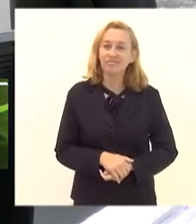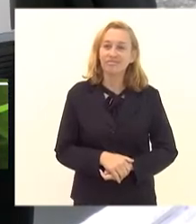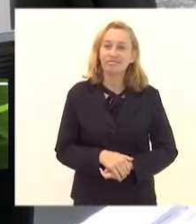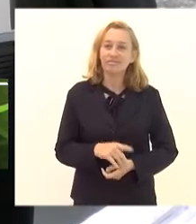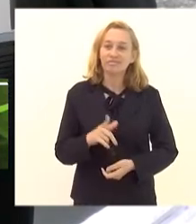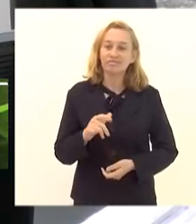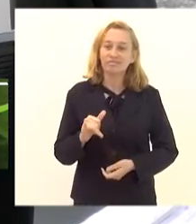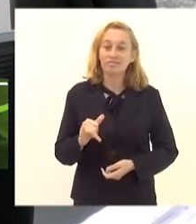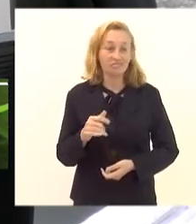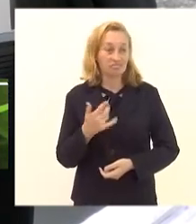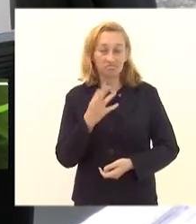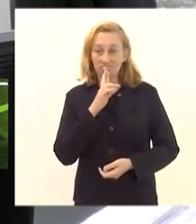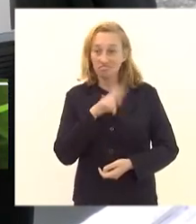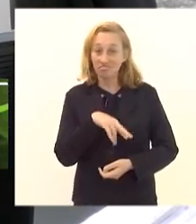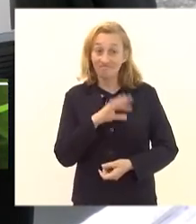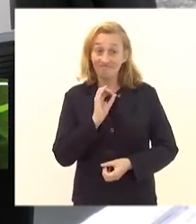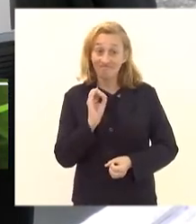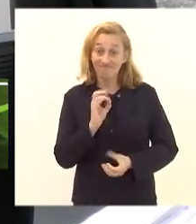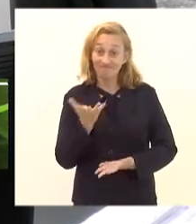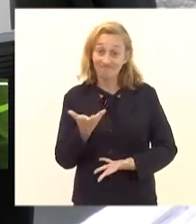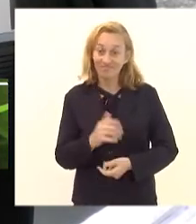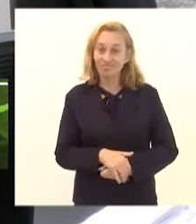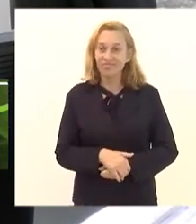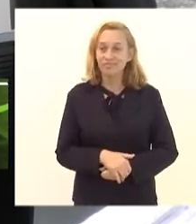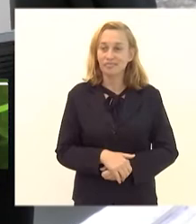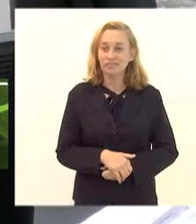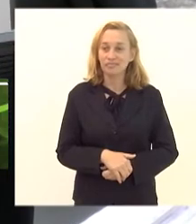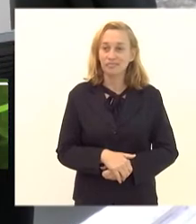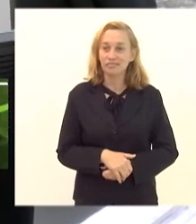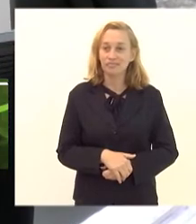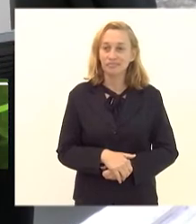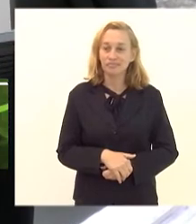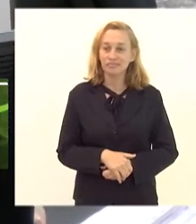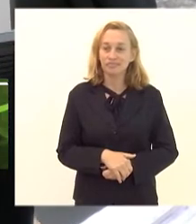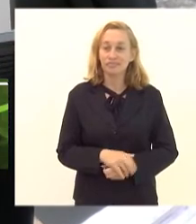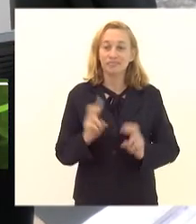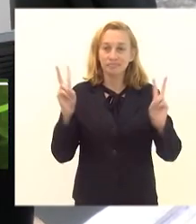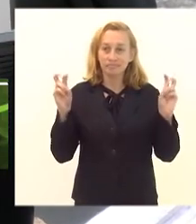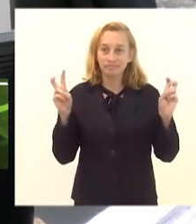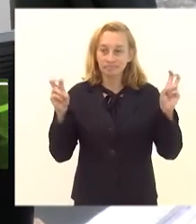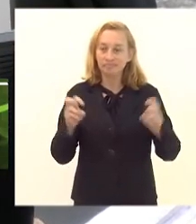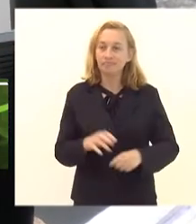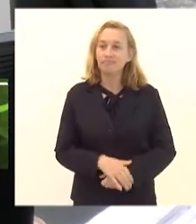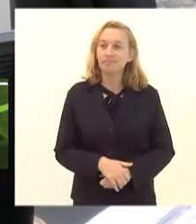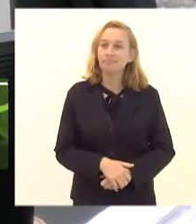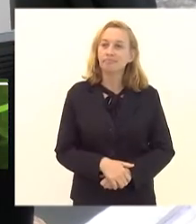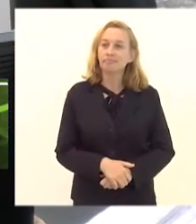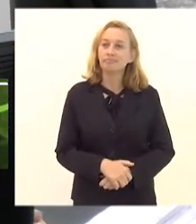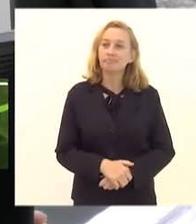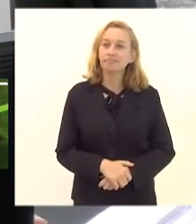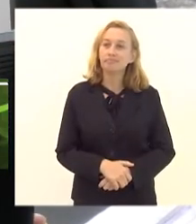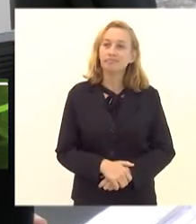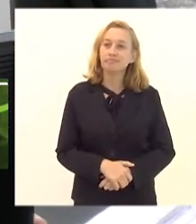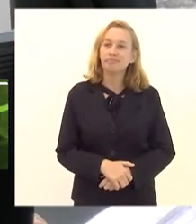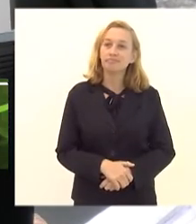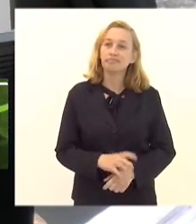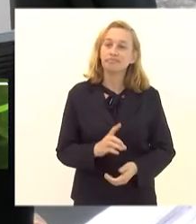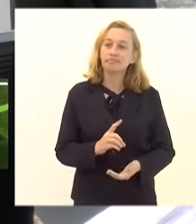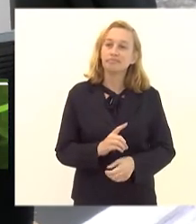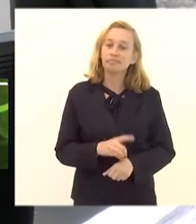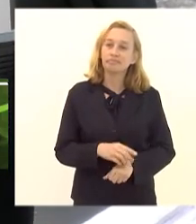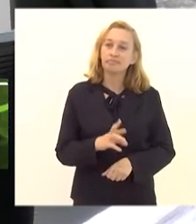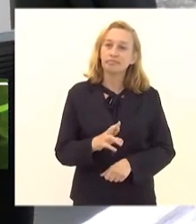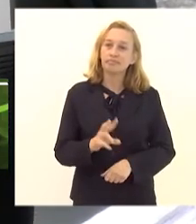não responde o que eu vou fazer. A gente levantar essa questão. Por favor, doutora Vanessa.